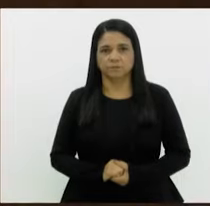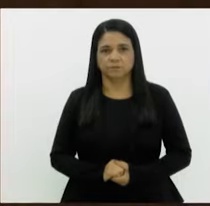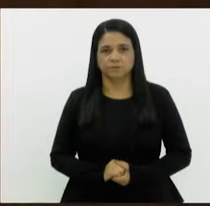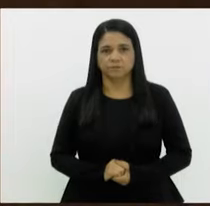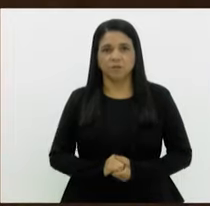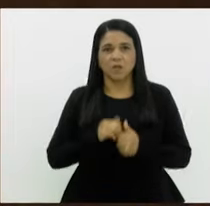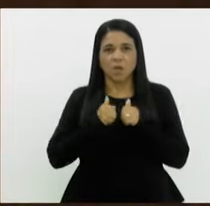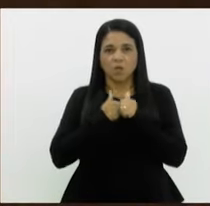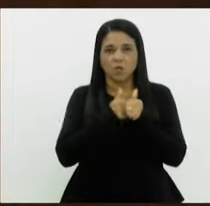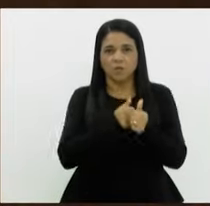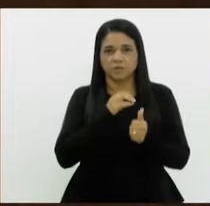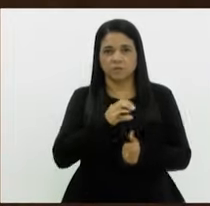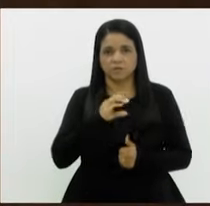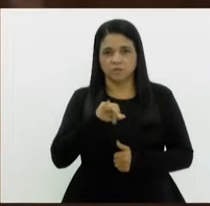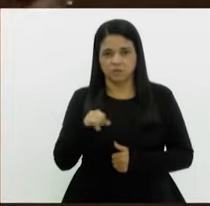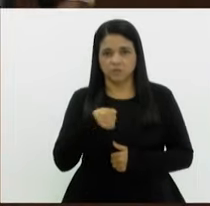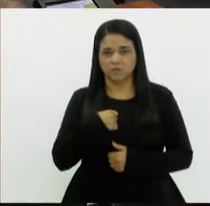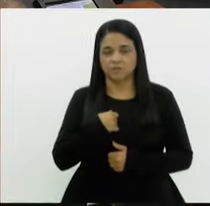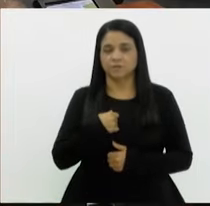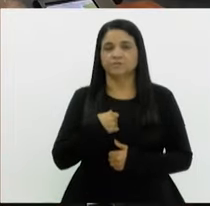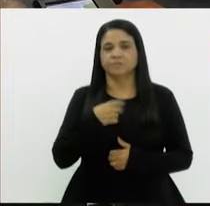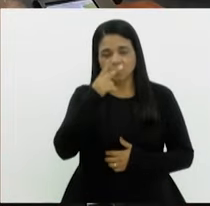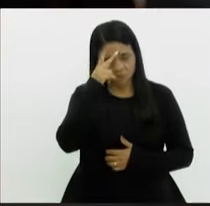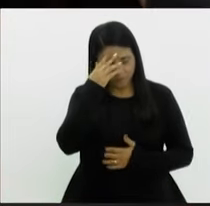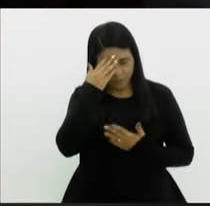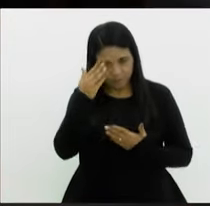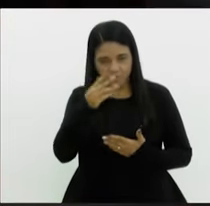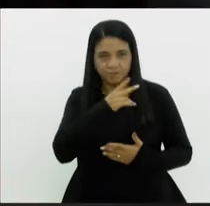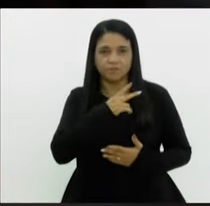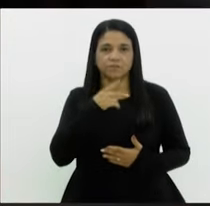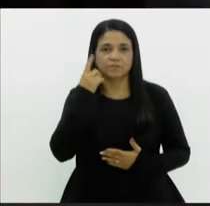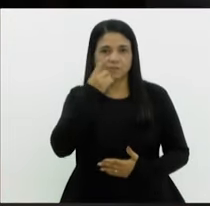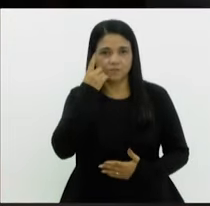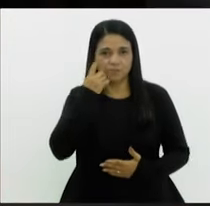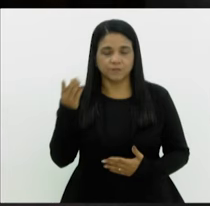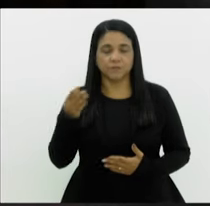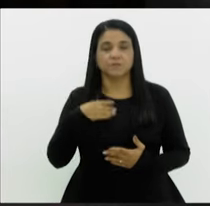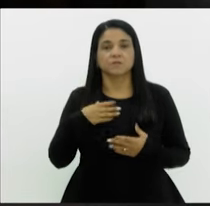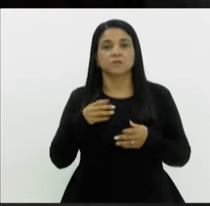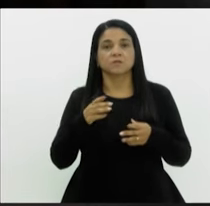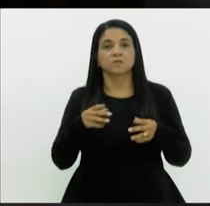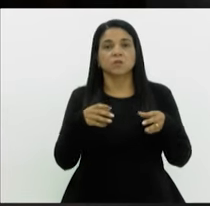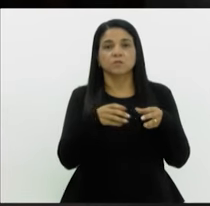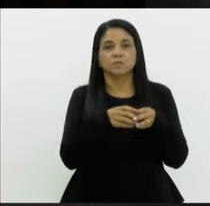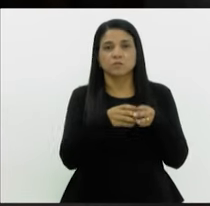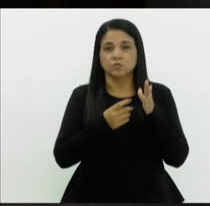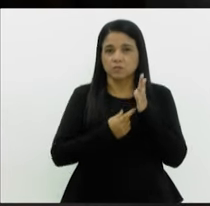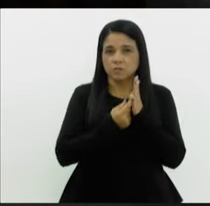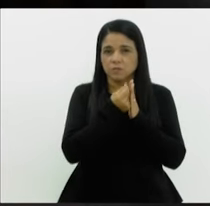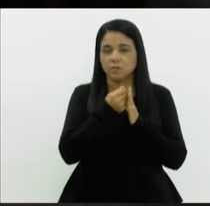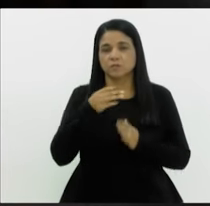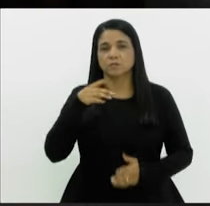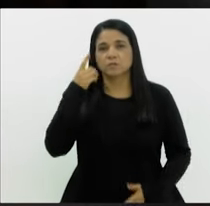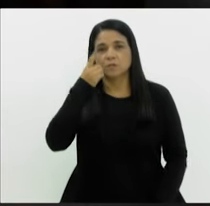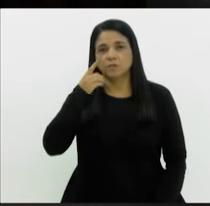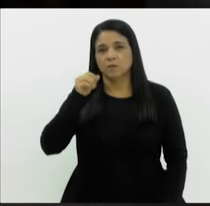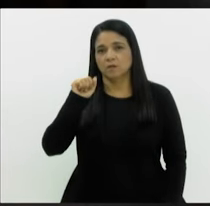Acompanha o CCJ, presidente. Muito obrigado, deputado Carlinho. Pela Comissão de Orçamento, o deputado André Correia.